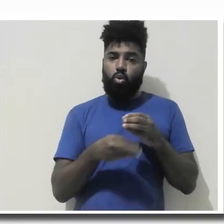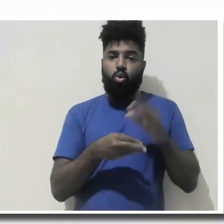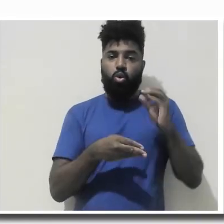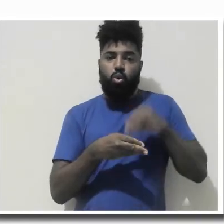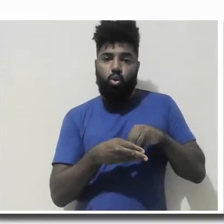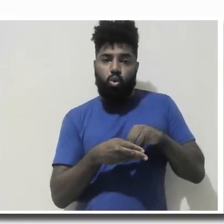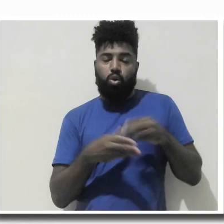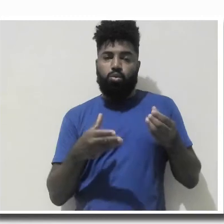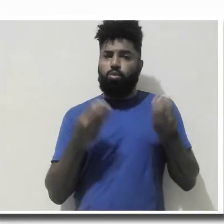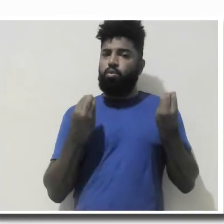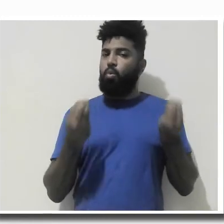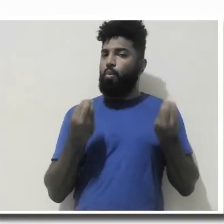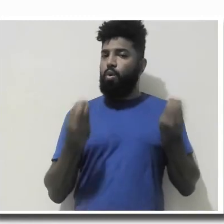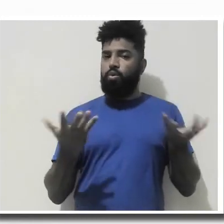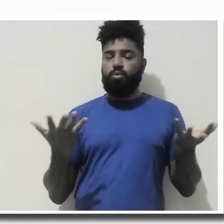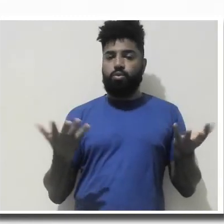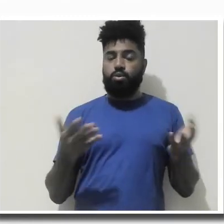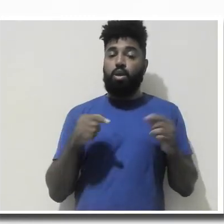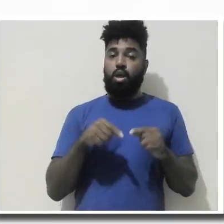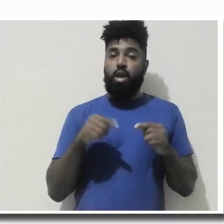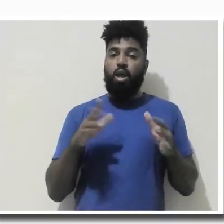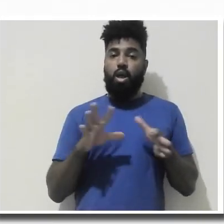será vazia.